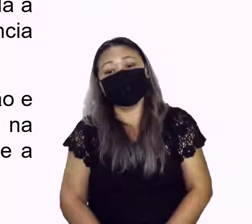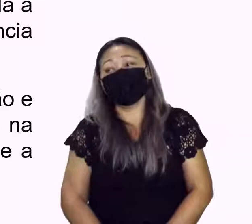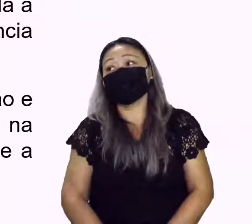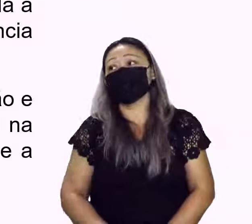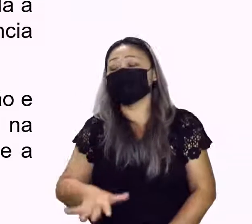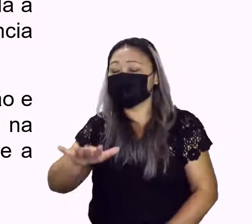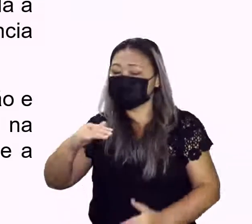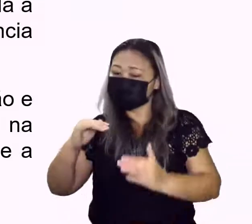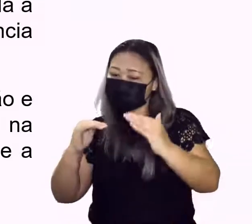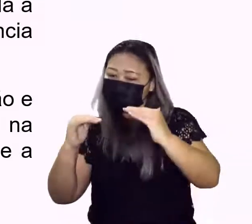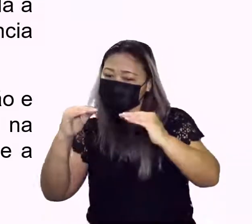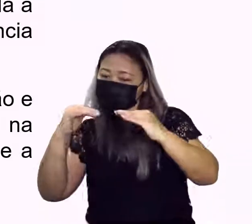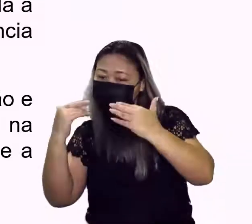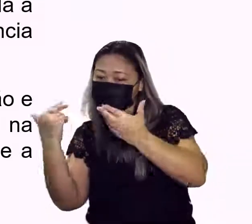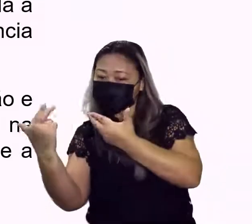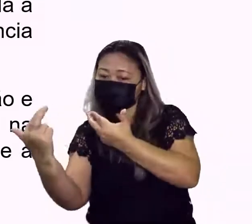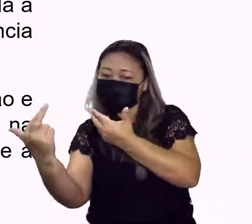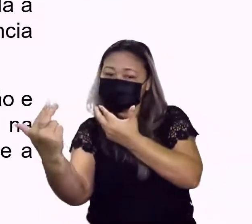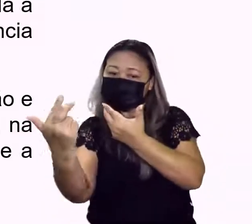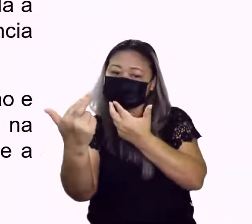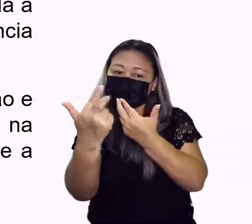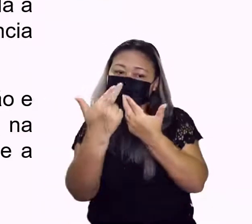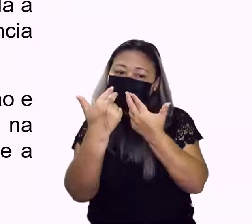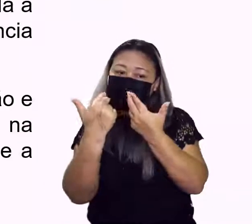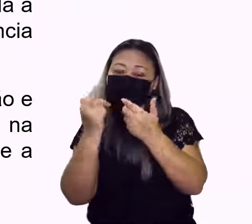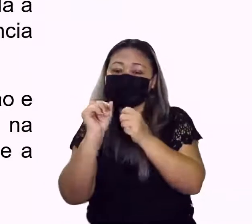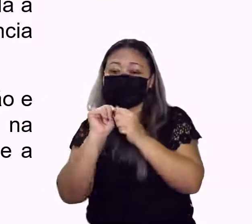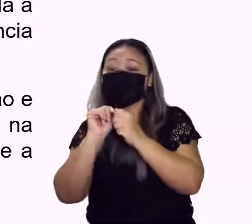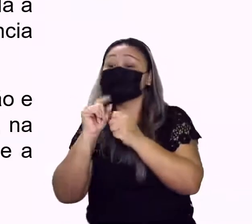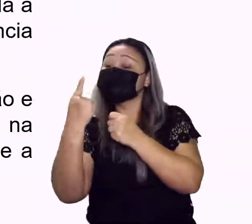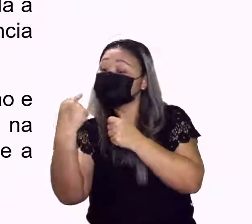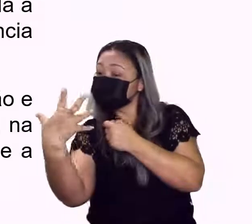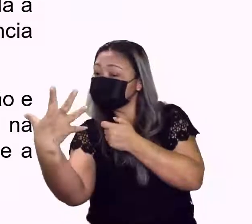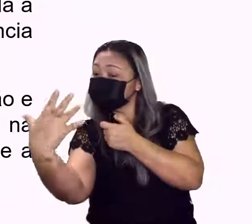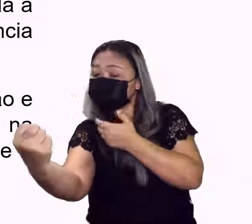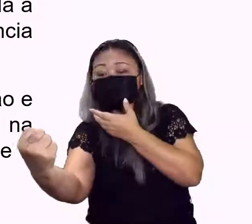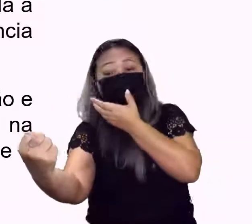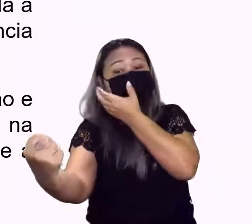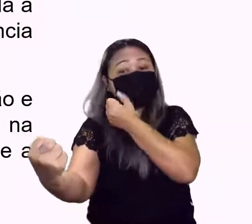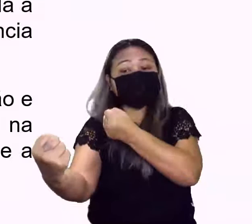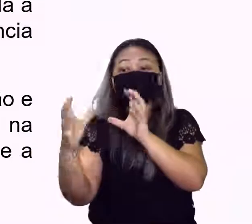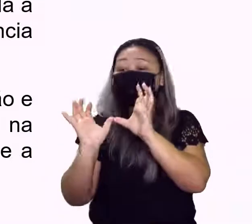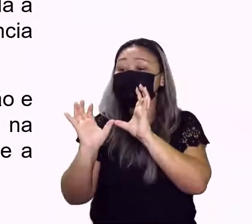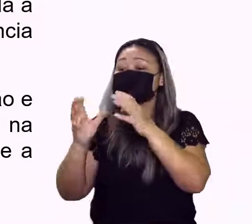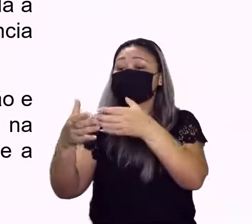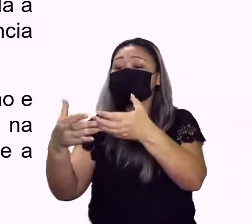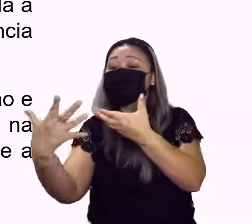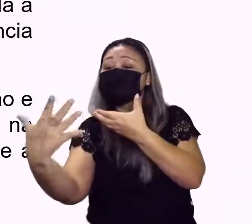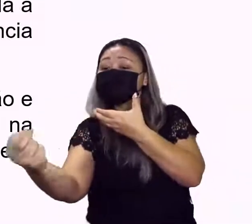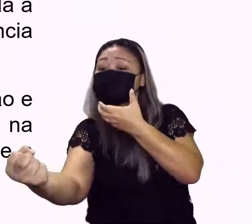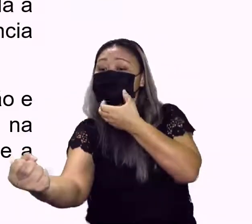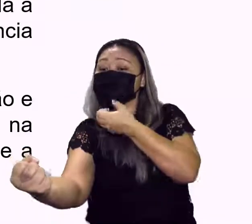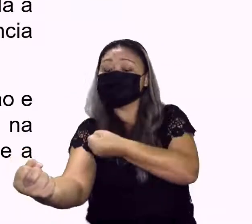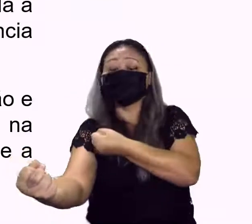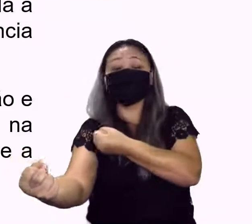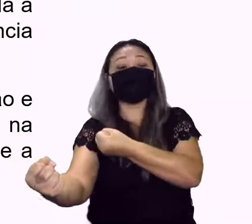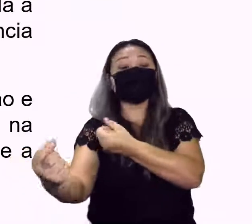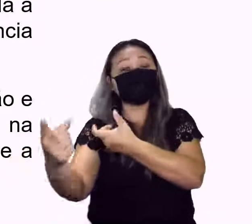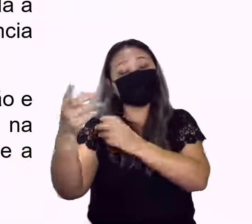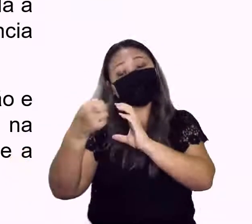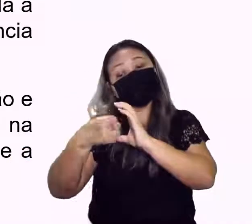Homogênea, né? Uma consciência receptiva do senso comum. Então é um mito. Ó. característica